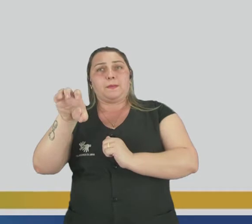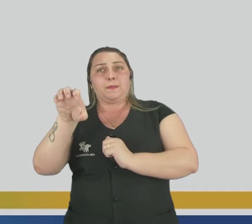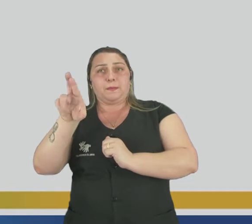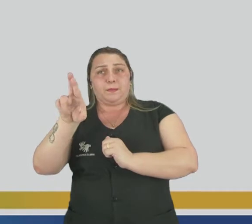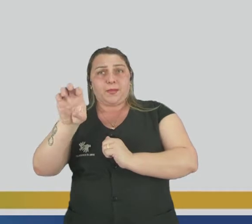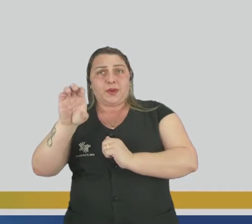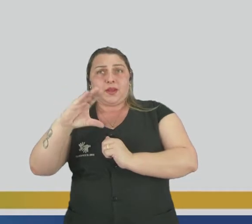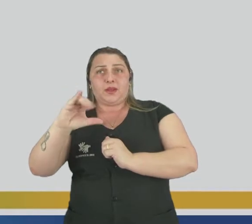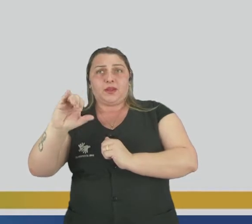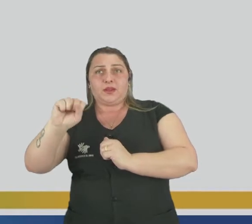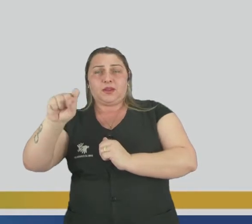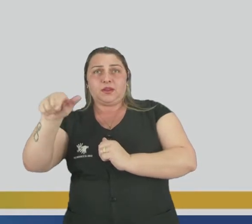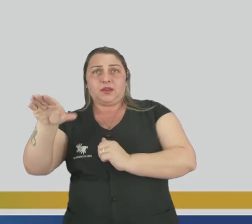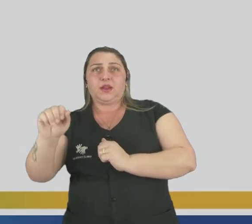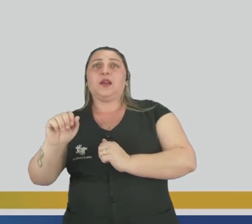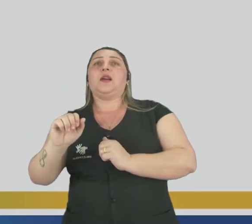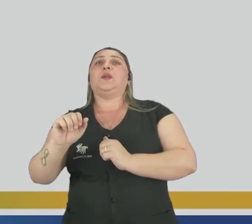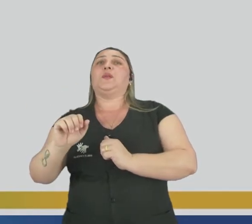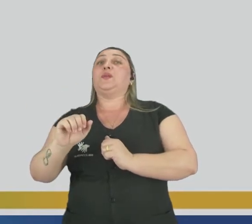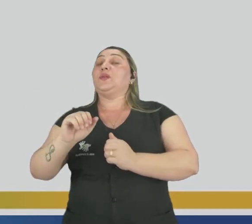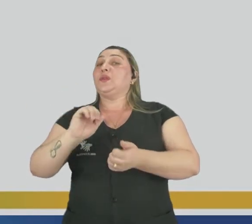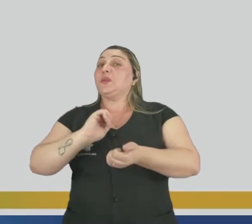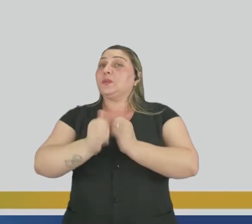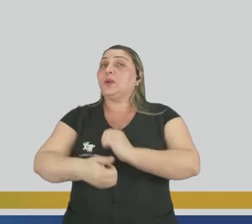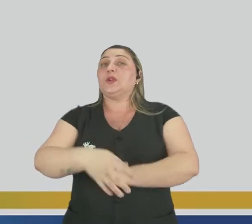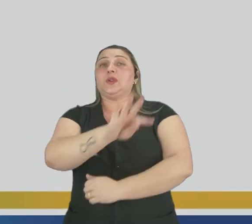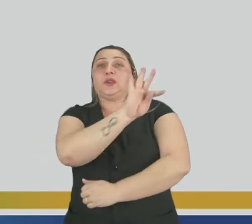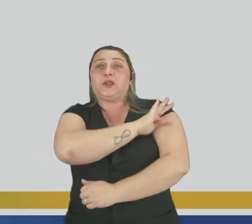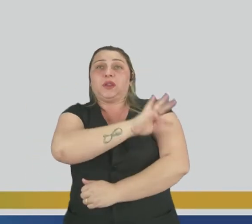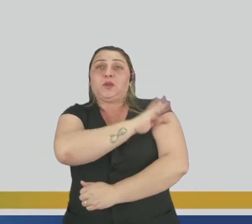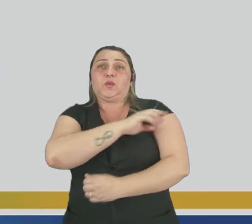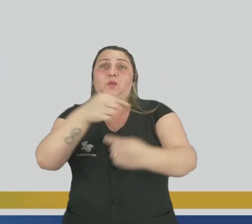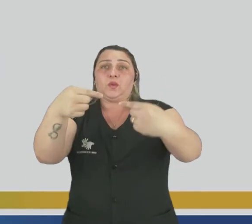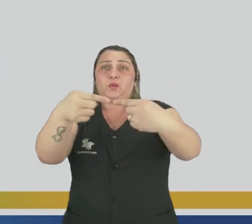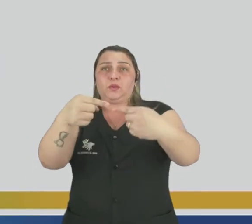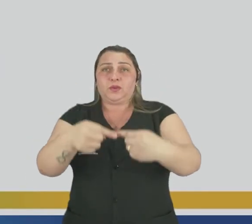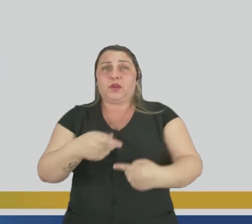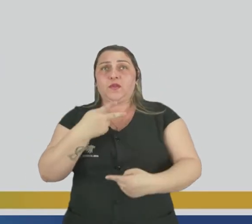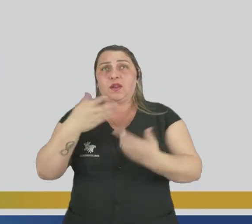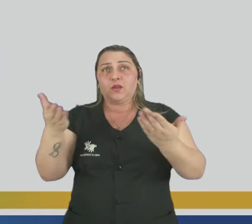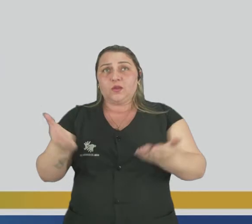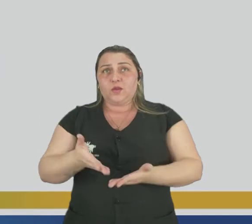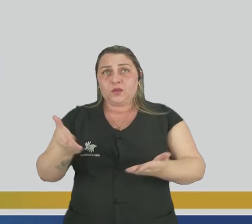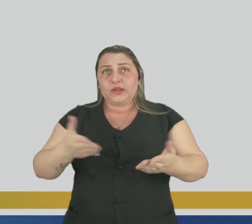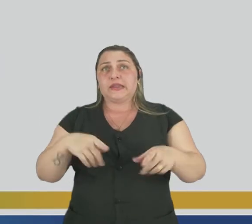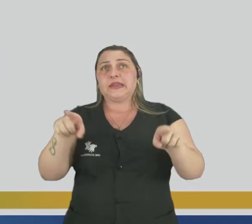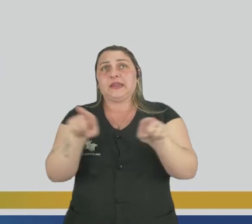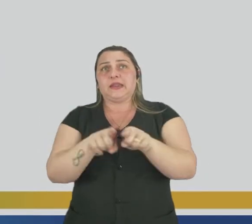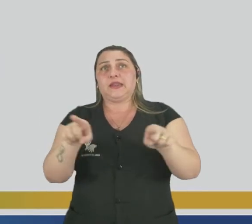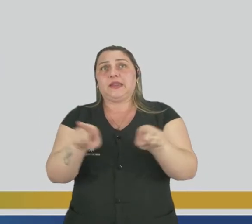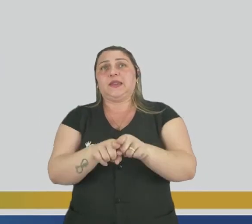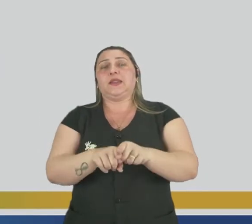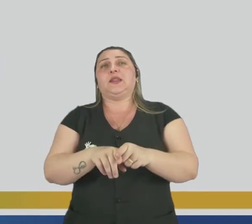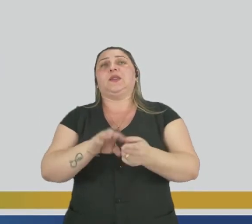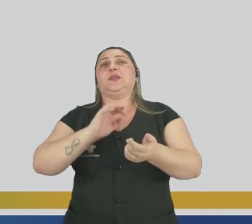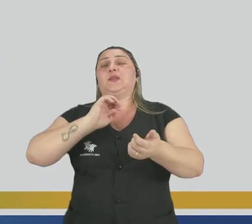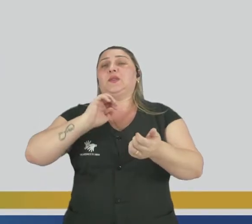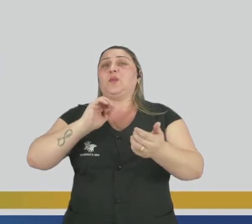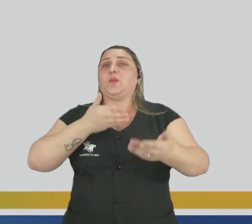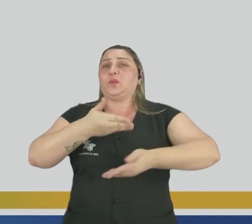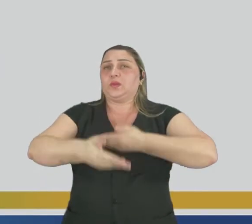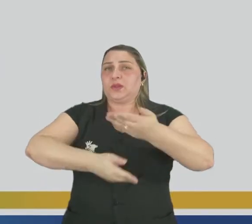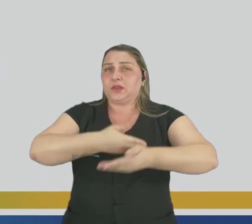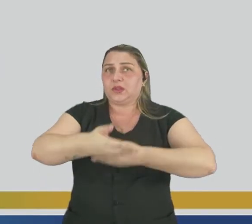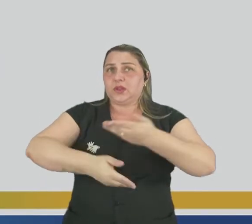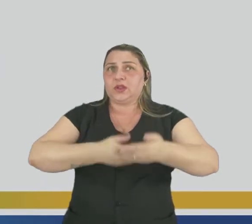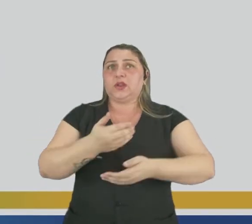precisão e os esportes técnico-combinatórios, que é o que a gente está falando hoje. E a gente tem a co-interação